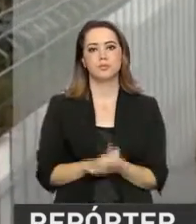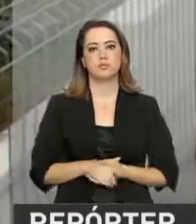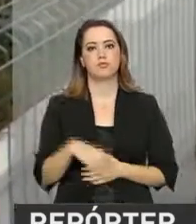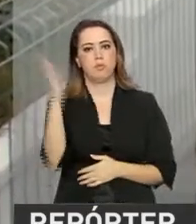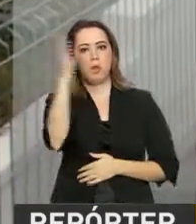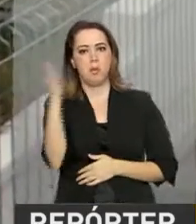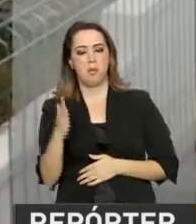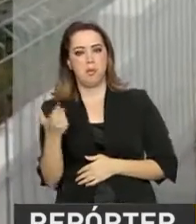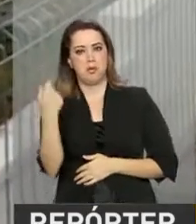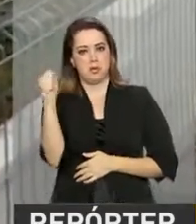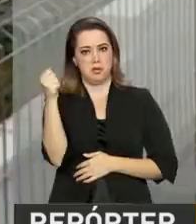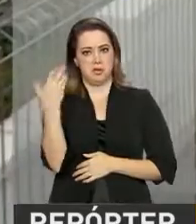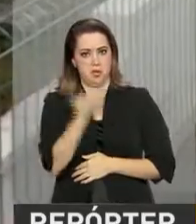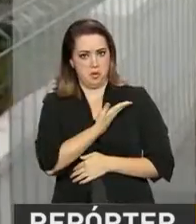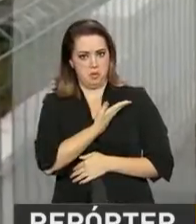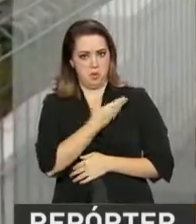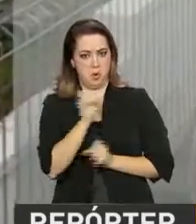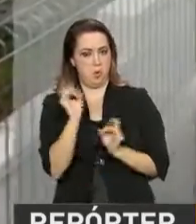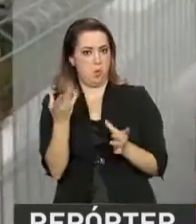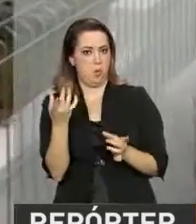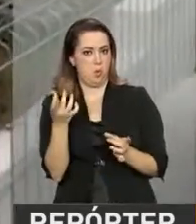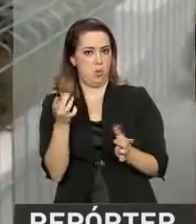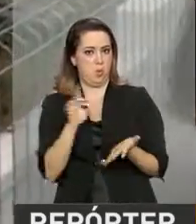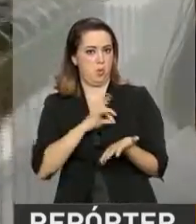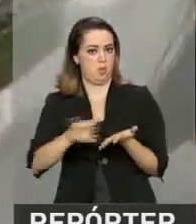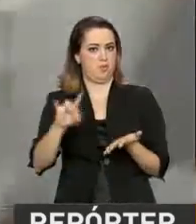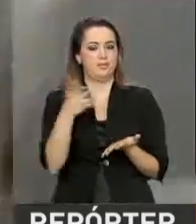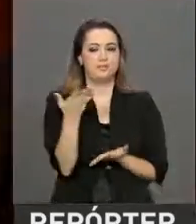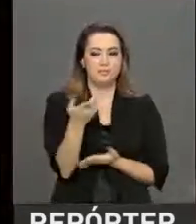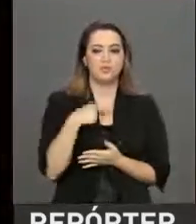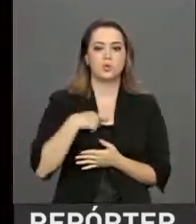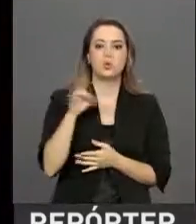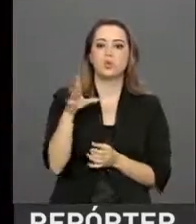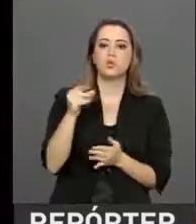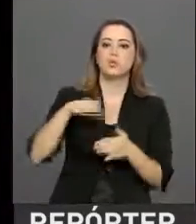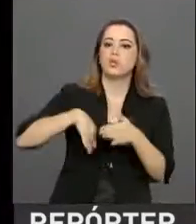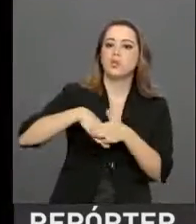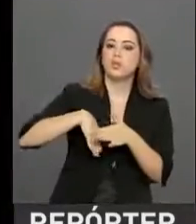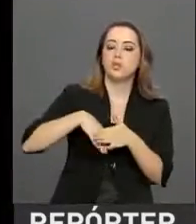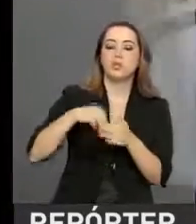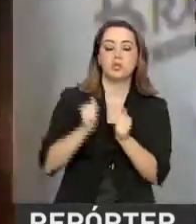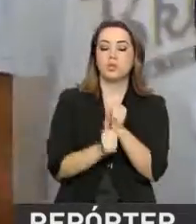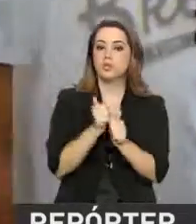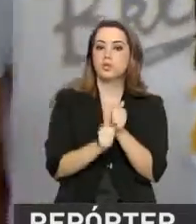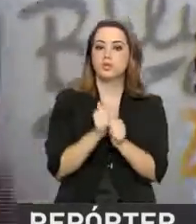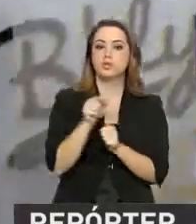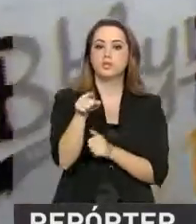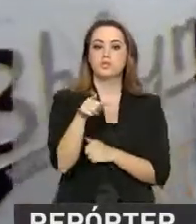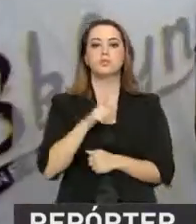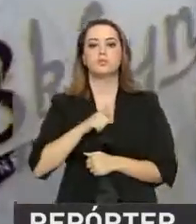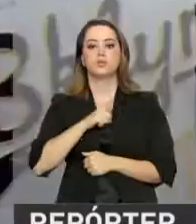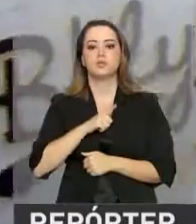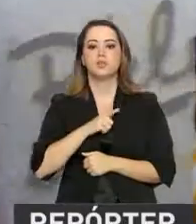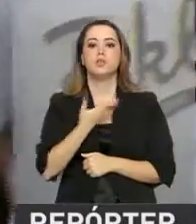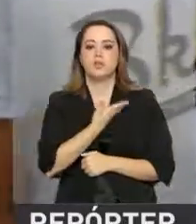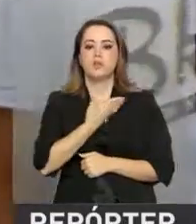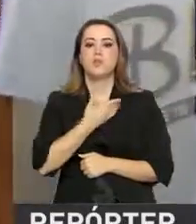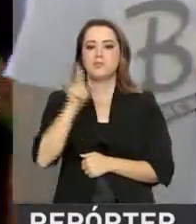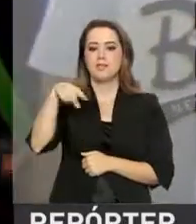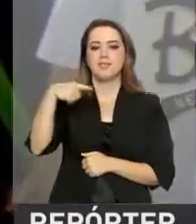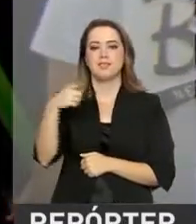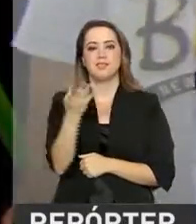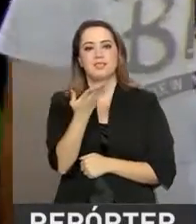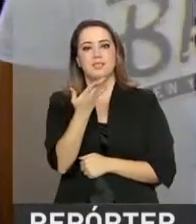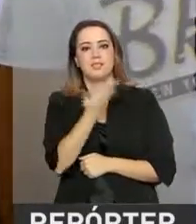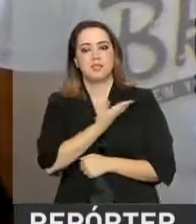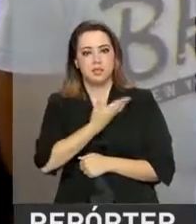são amigos ou essa rixa só de futebol vamos descobrir brasileiros e argentinos antônio sodré de